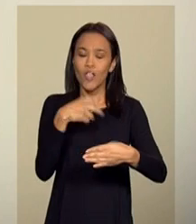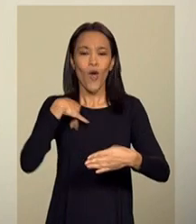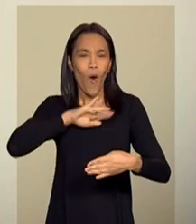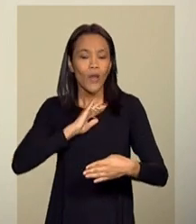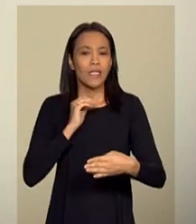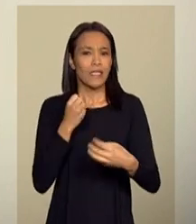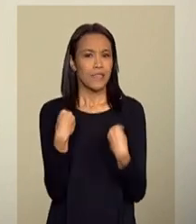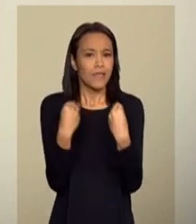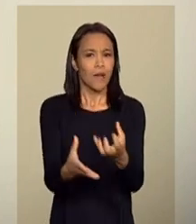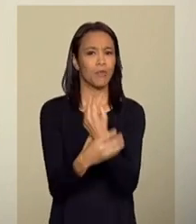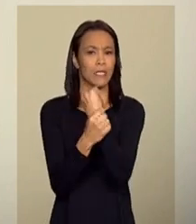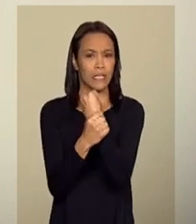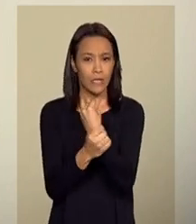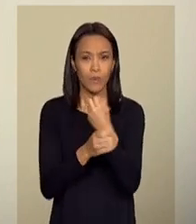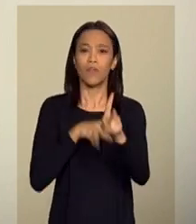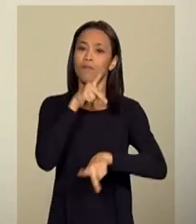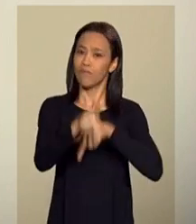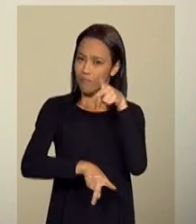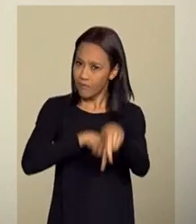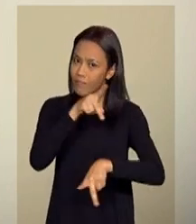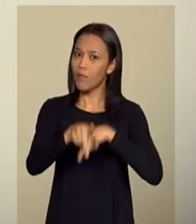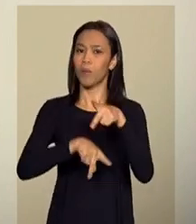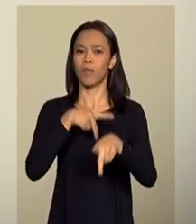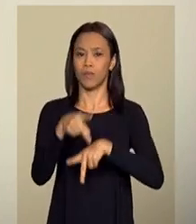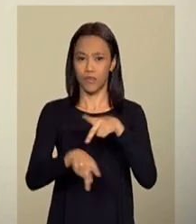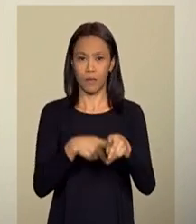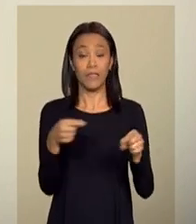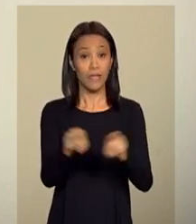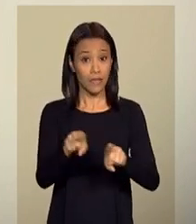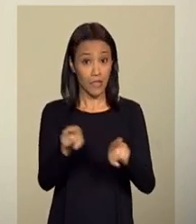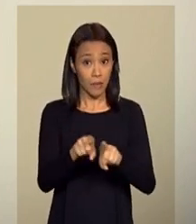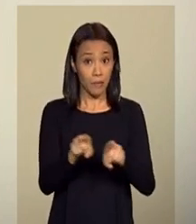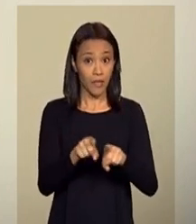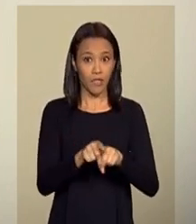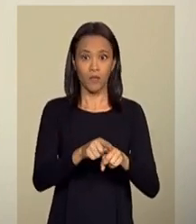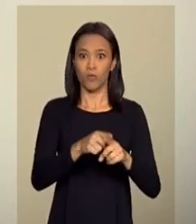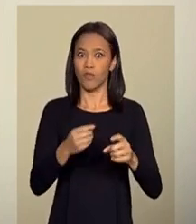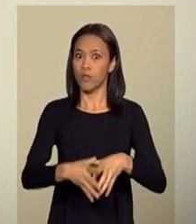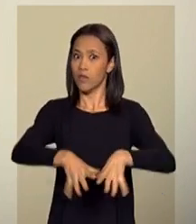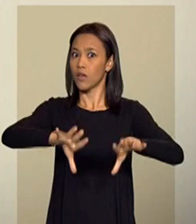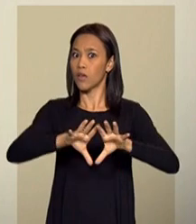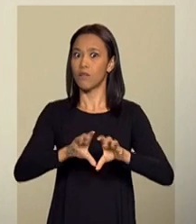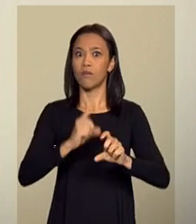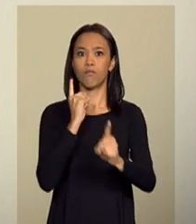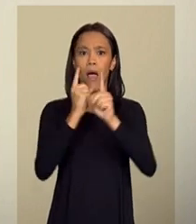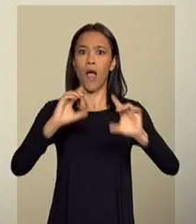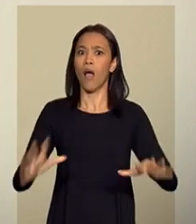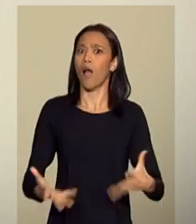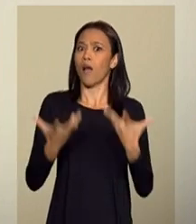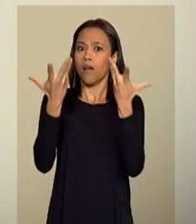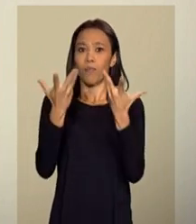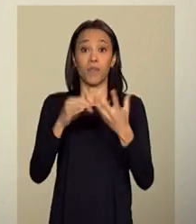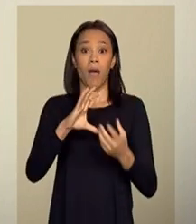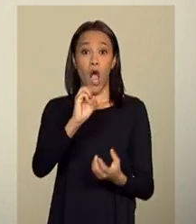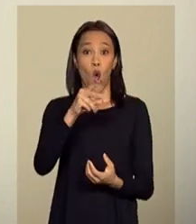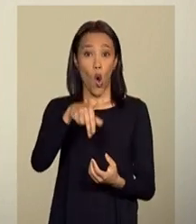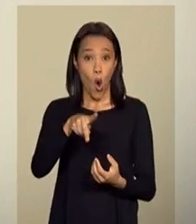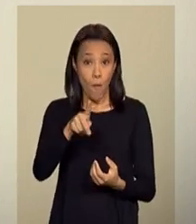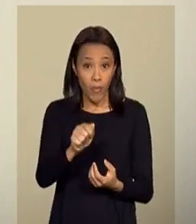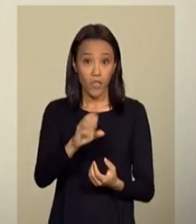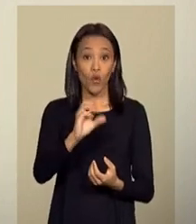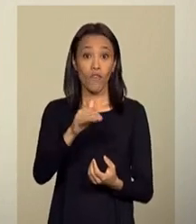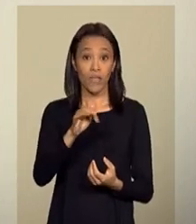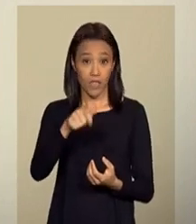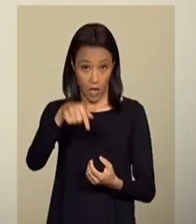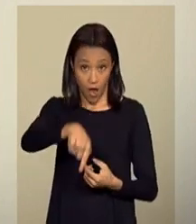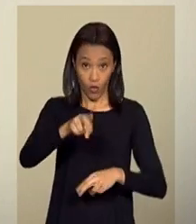aumentar a segurança da nossa própria população e a dos grandes eventos que se aproximam a Copa das Confederações agora